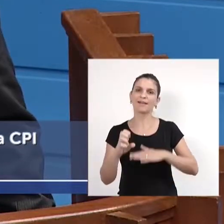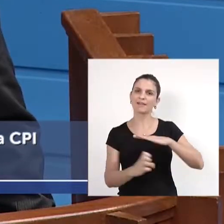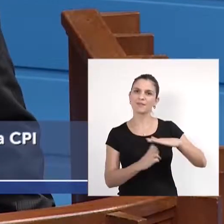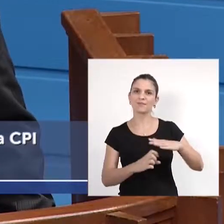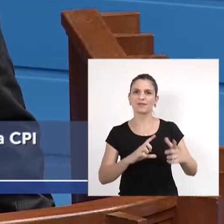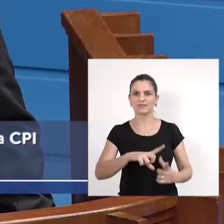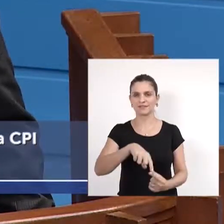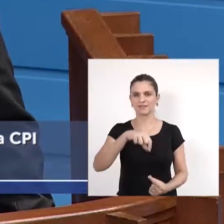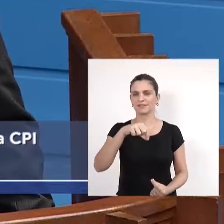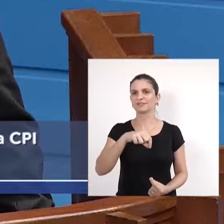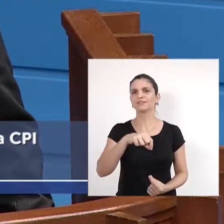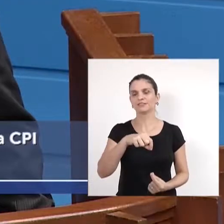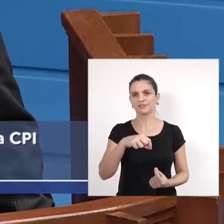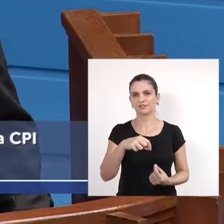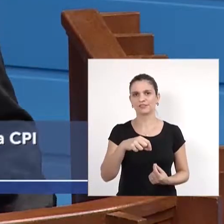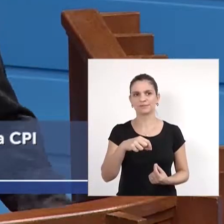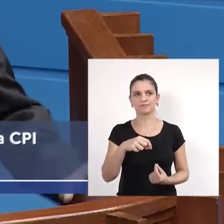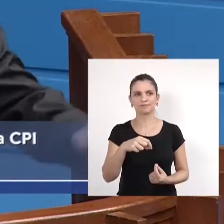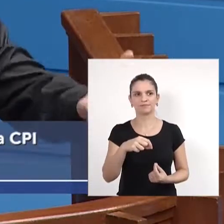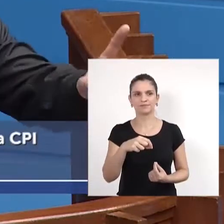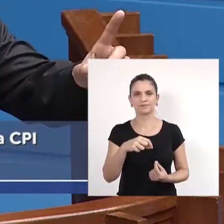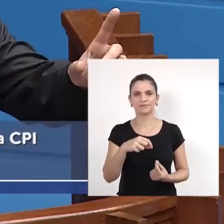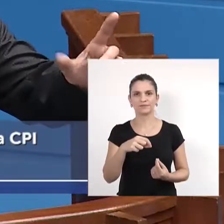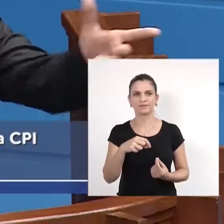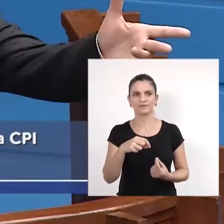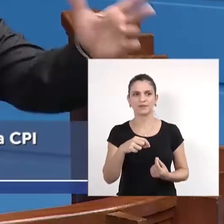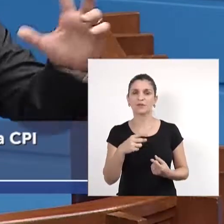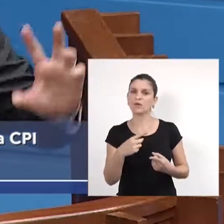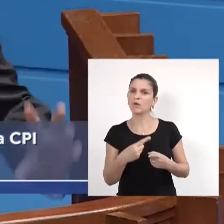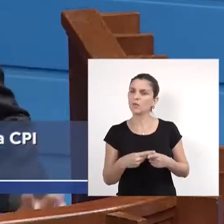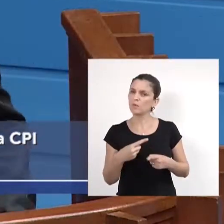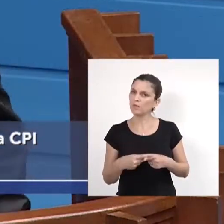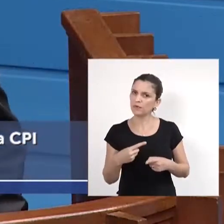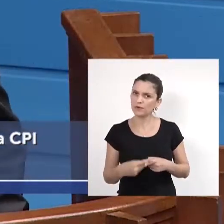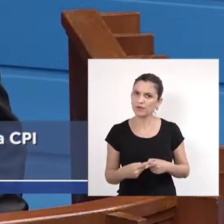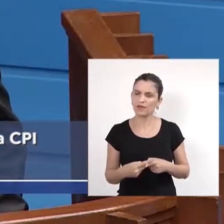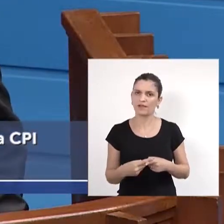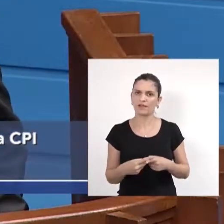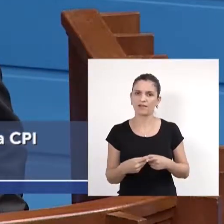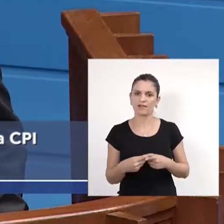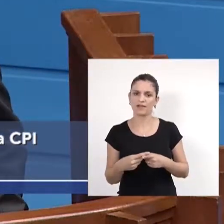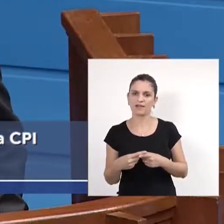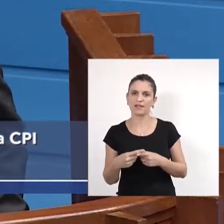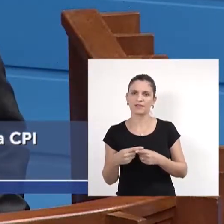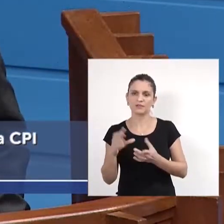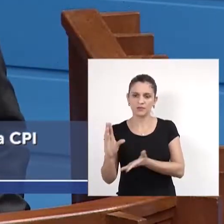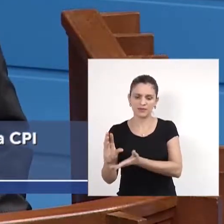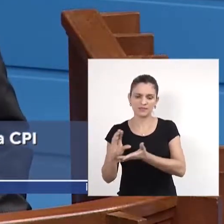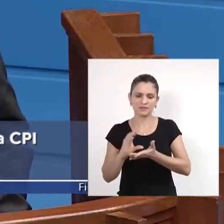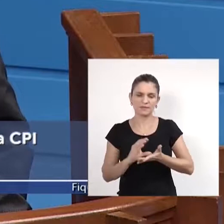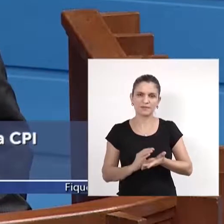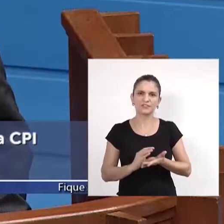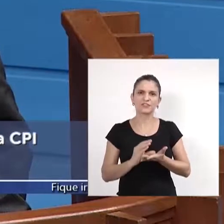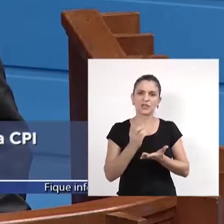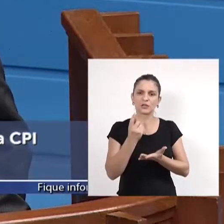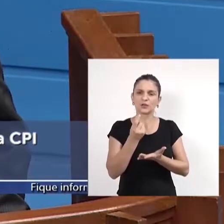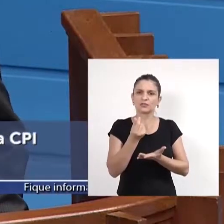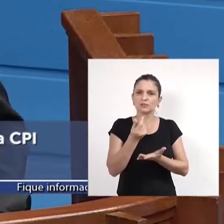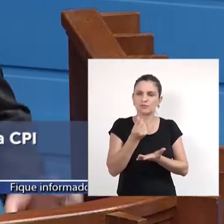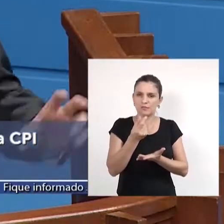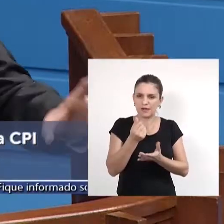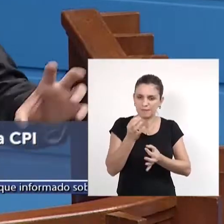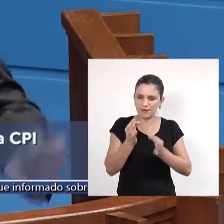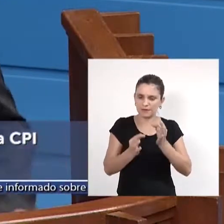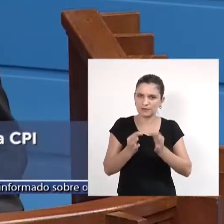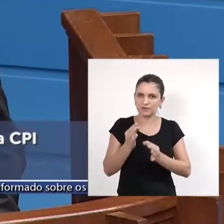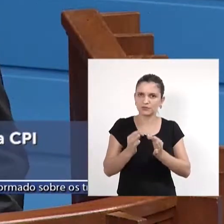do furto de energia, para abater, por exemplo, numa Santa Casa, ou numa entidade qualquer